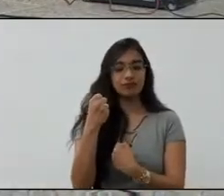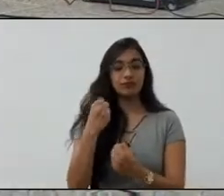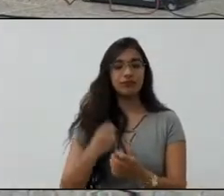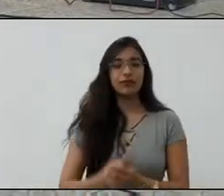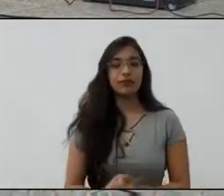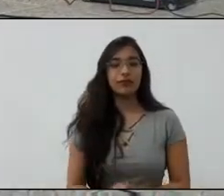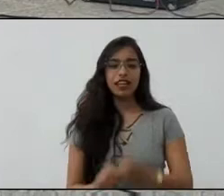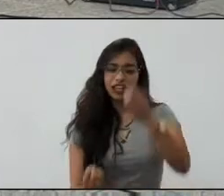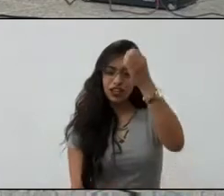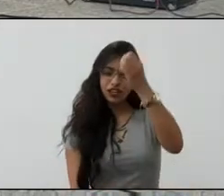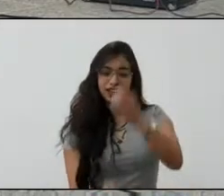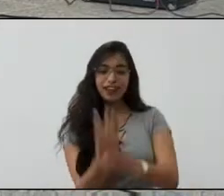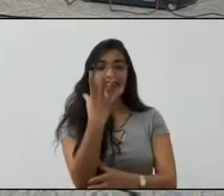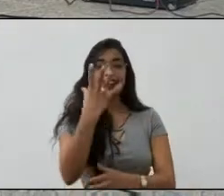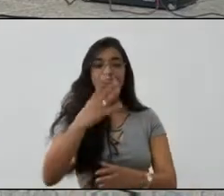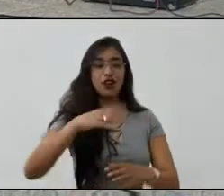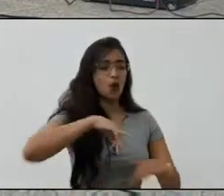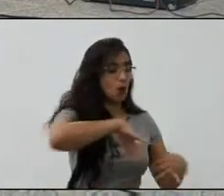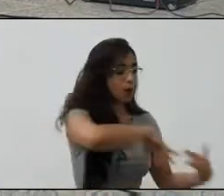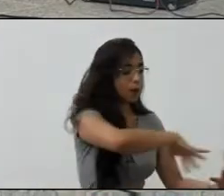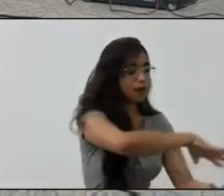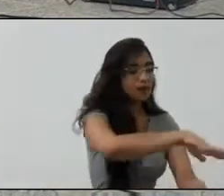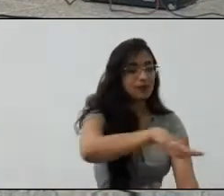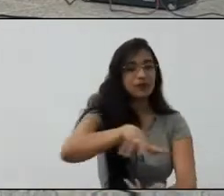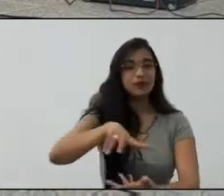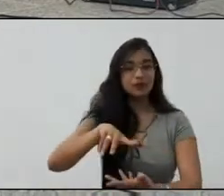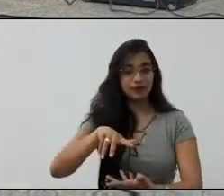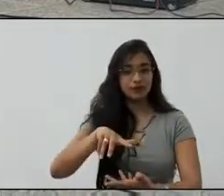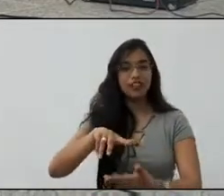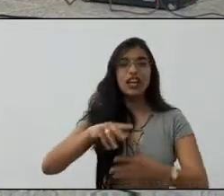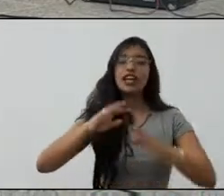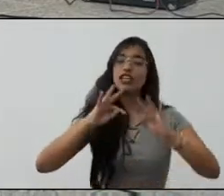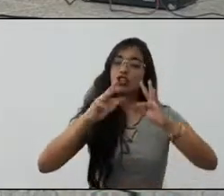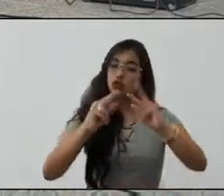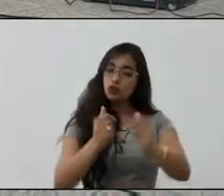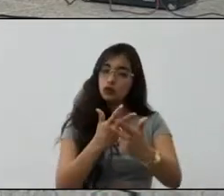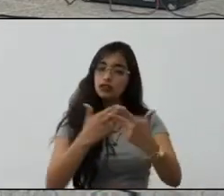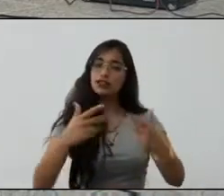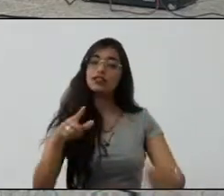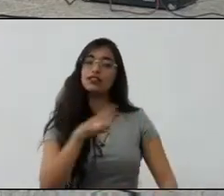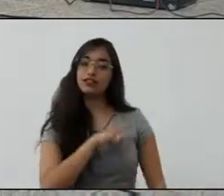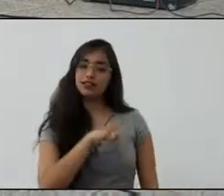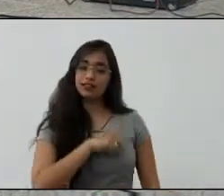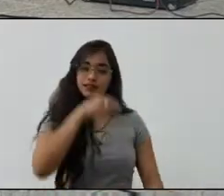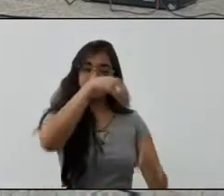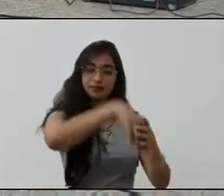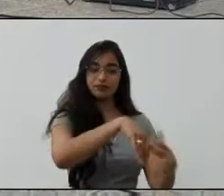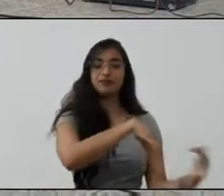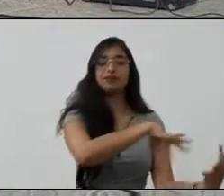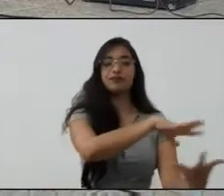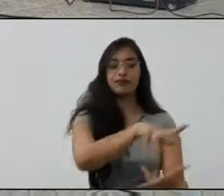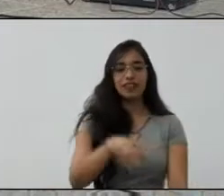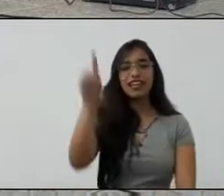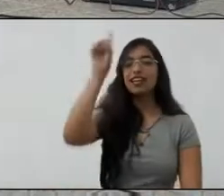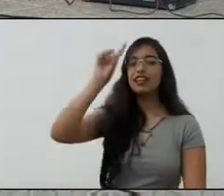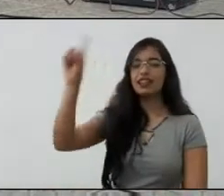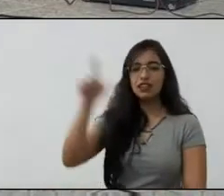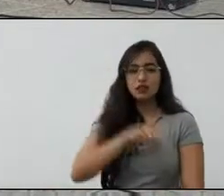que criei todo o universo e todas as coisas que nele há, e tenho